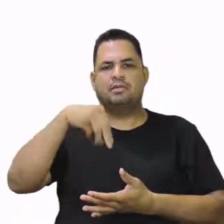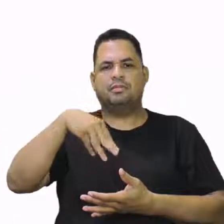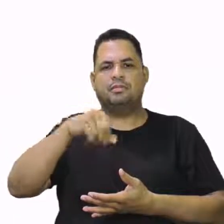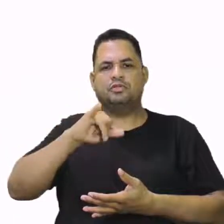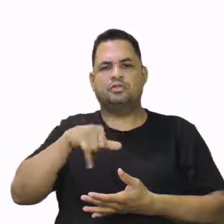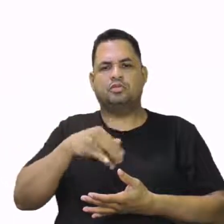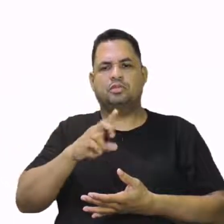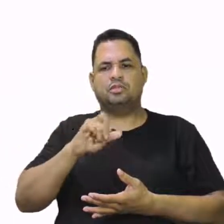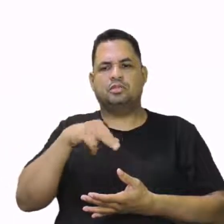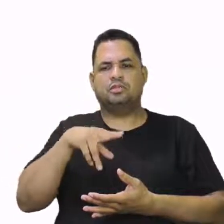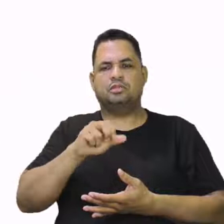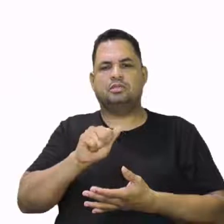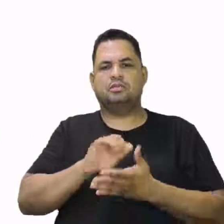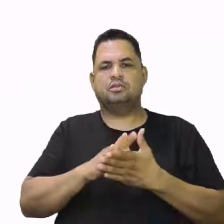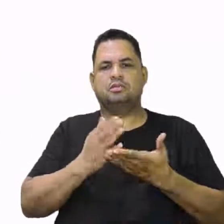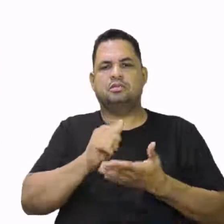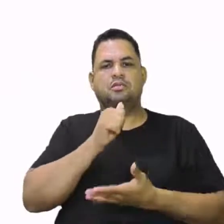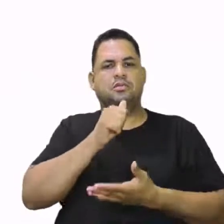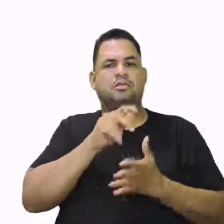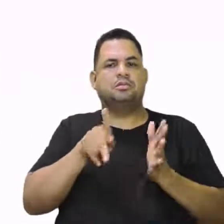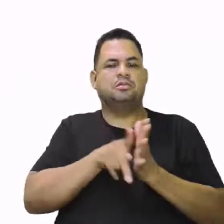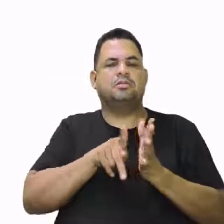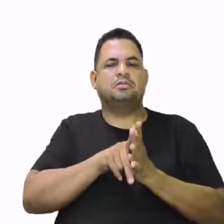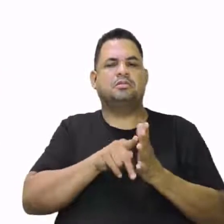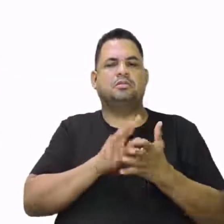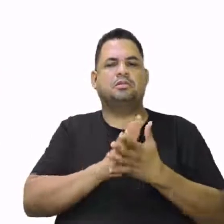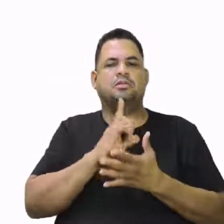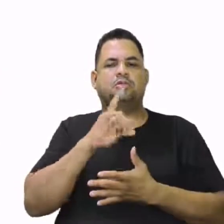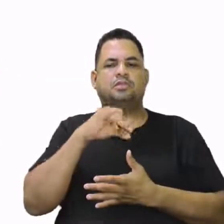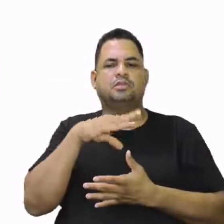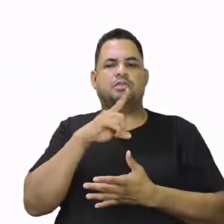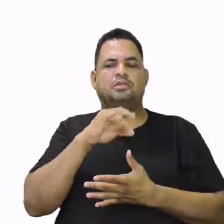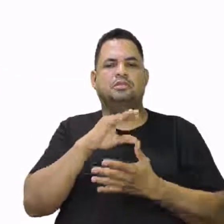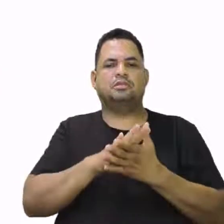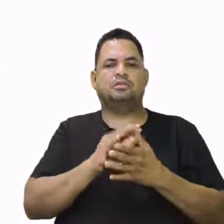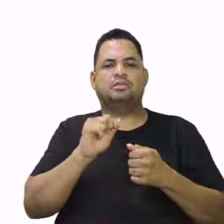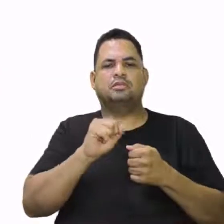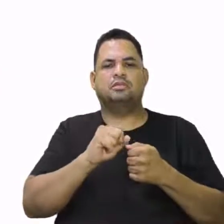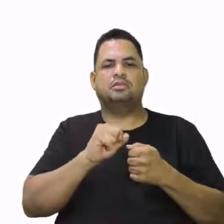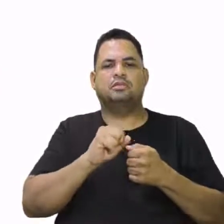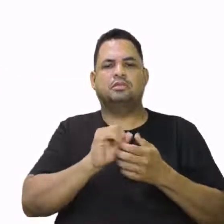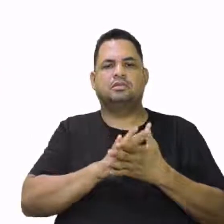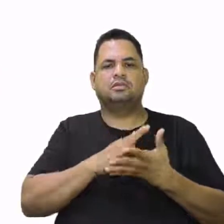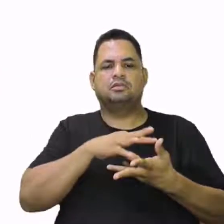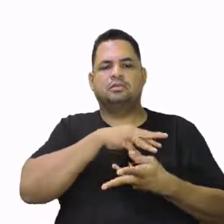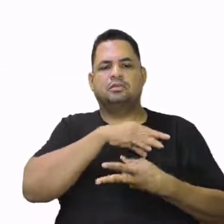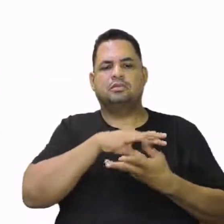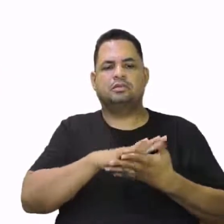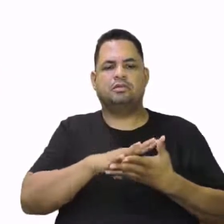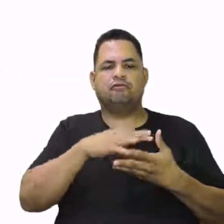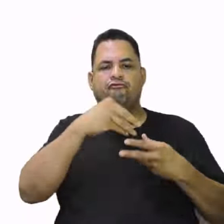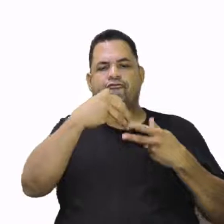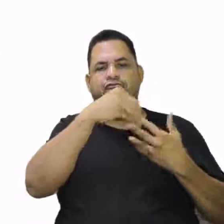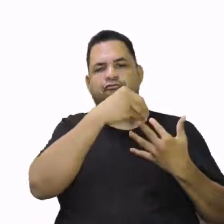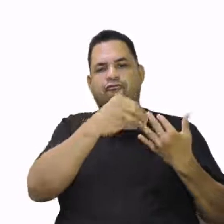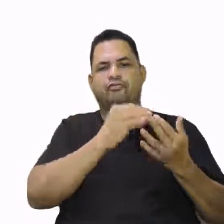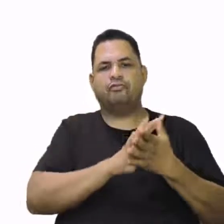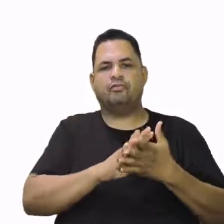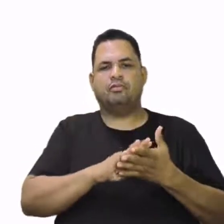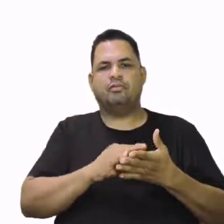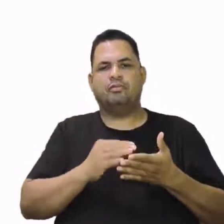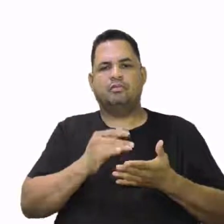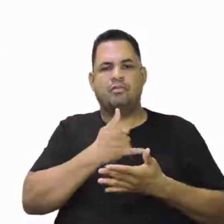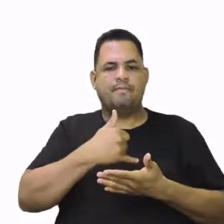Mamajuana. Essa é a bebida típica dos dominicanos. Ela é feita de ervas, mel,